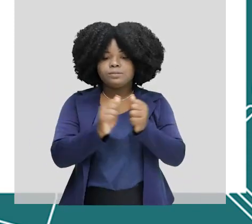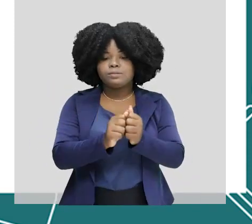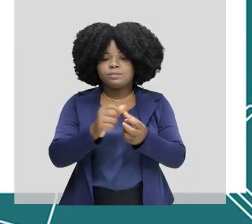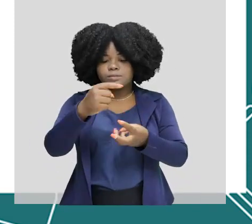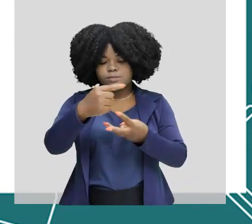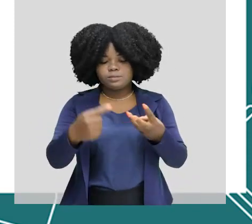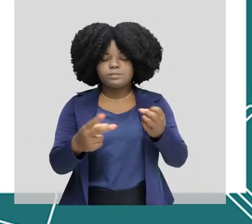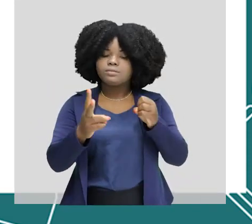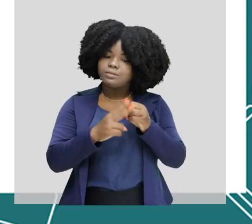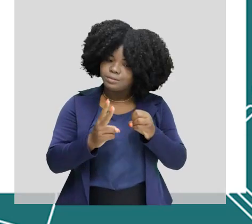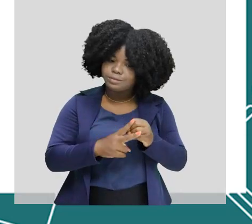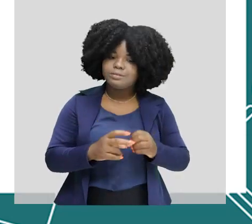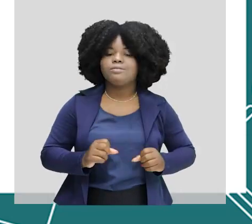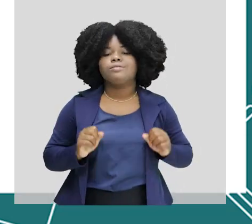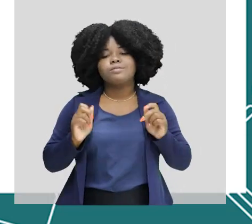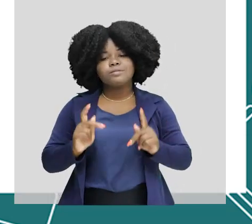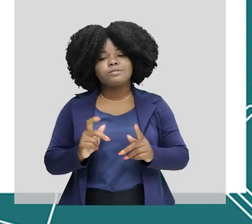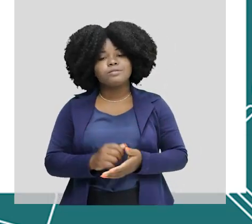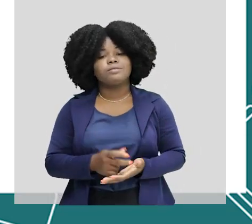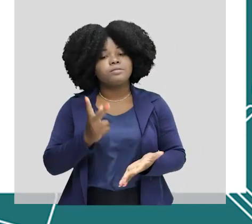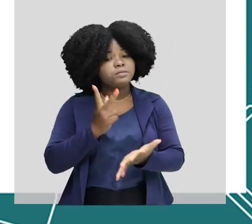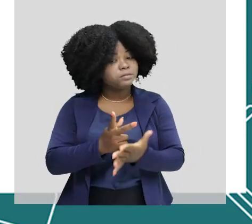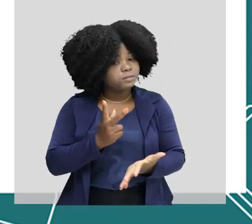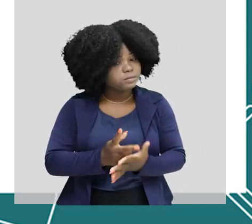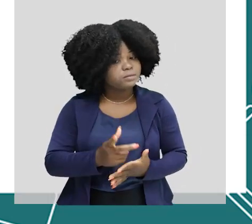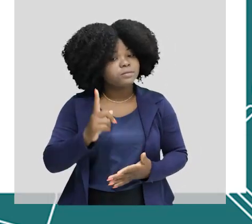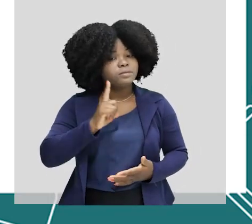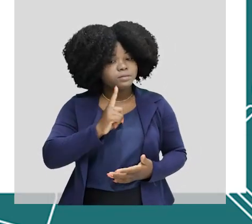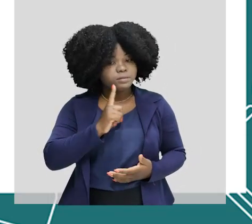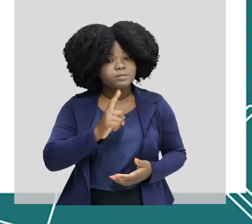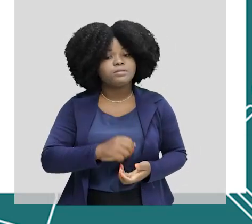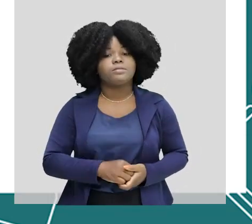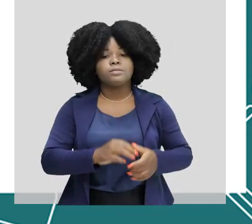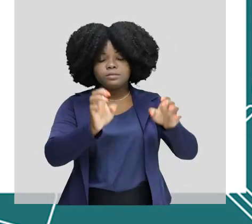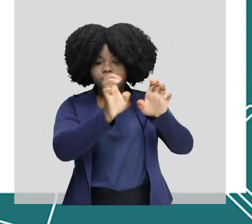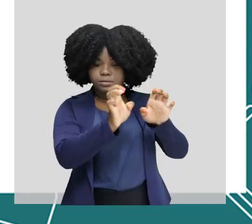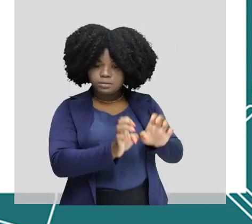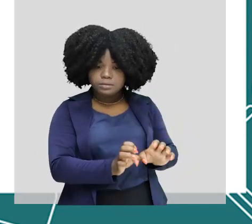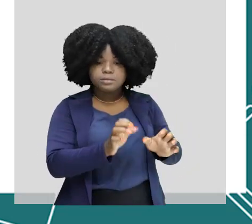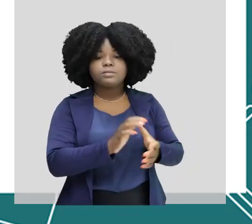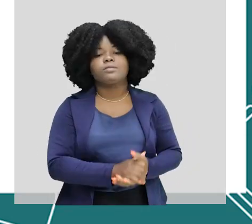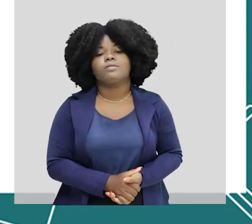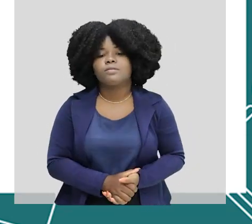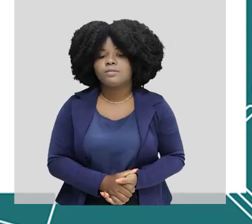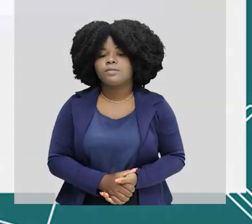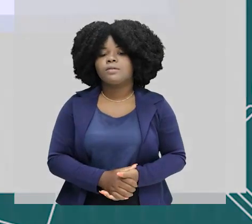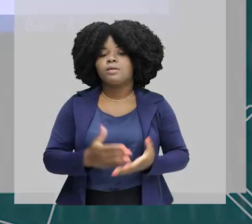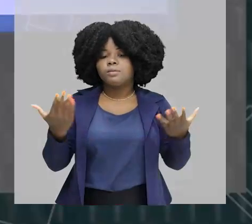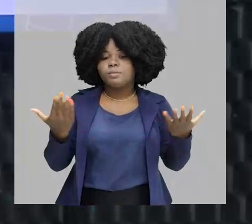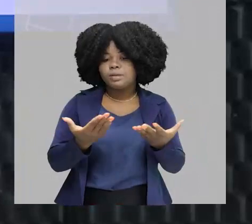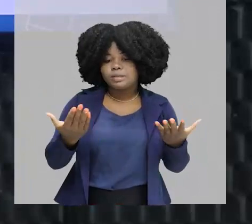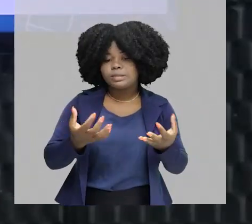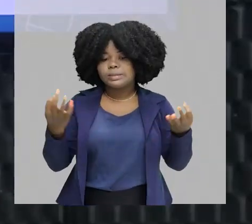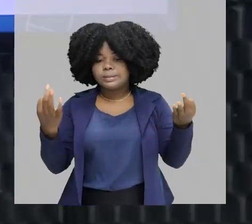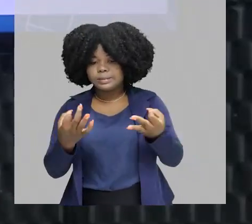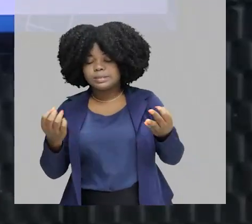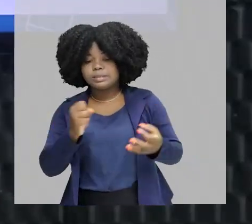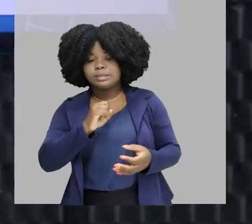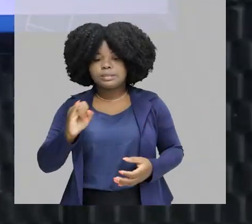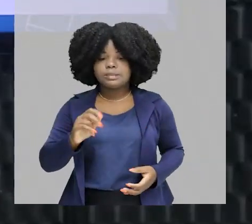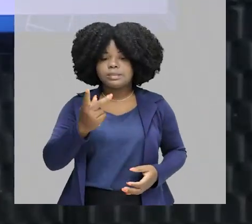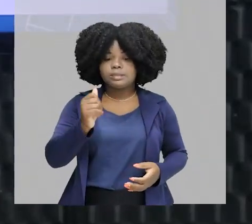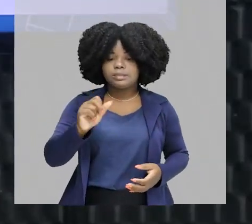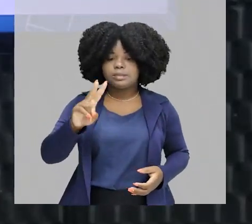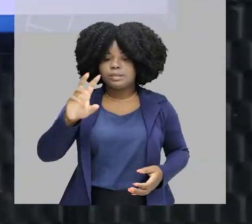desses 3 verbos, tá? Sempre que nós tivermos essa construção, presente perfeito. Se o verbo have tivesse